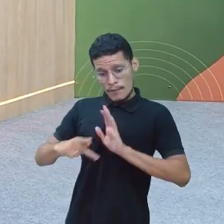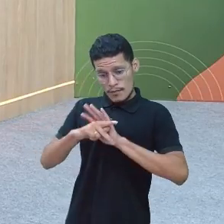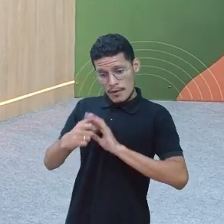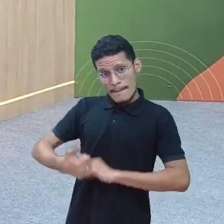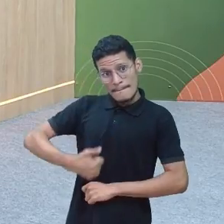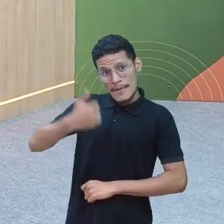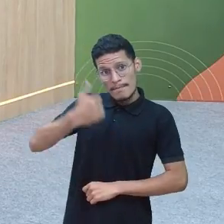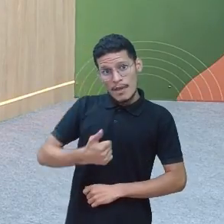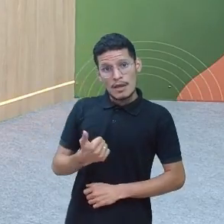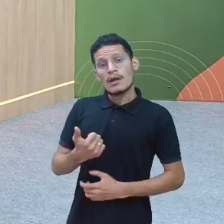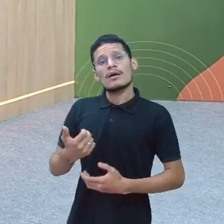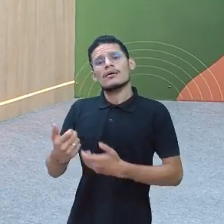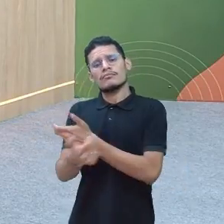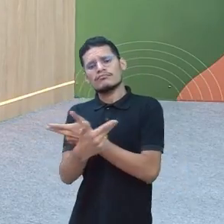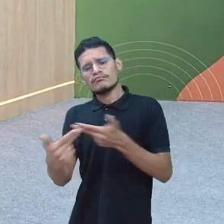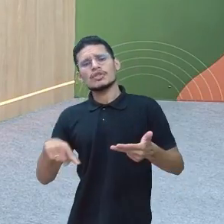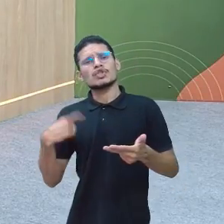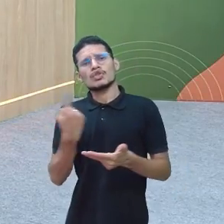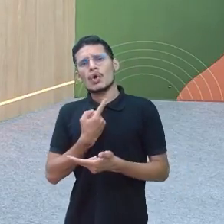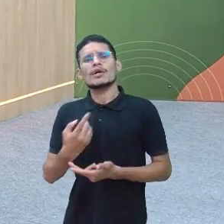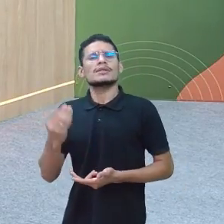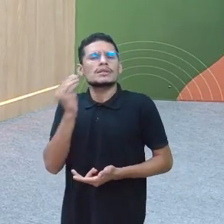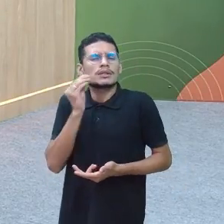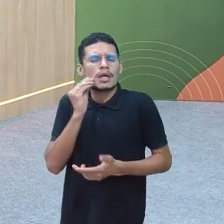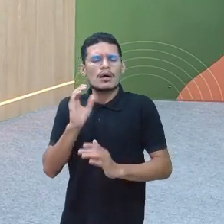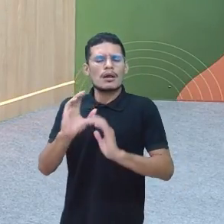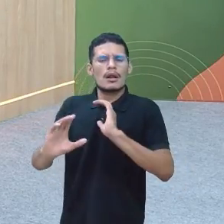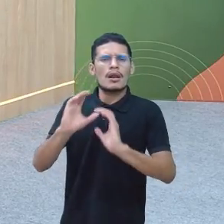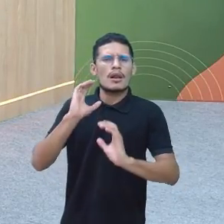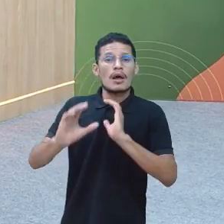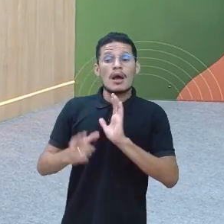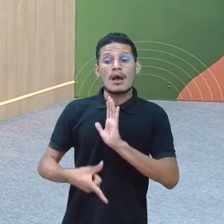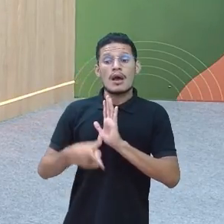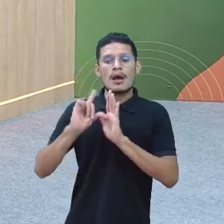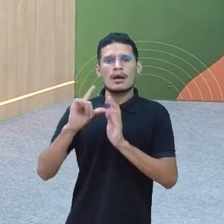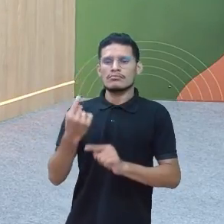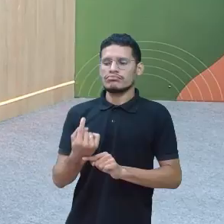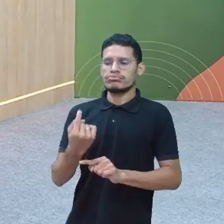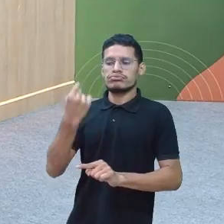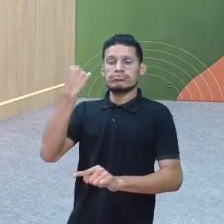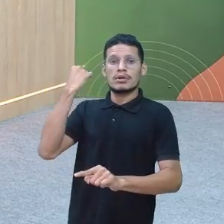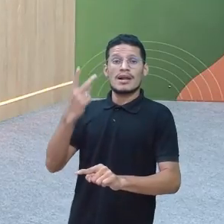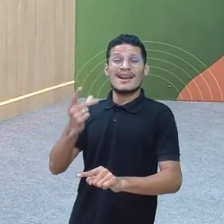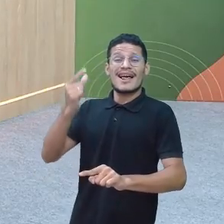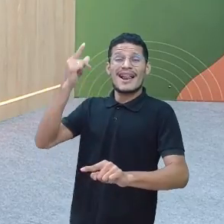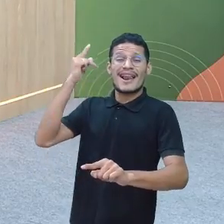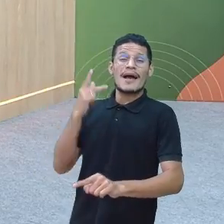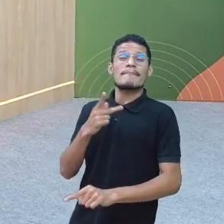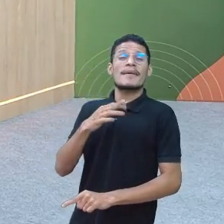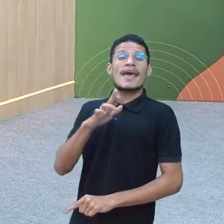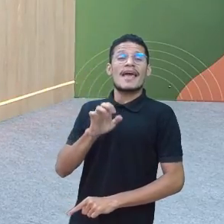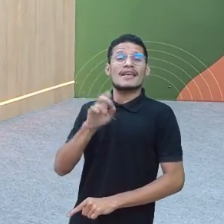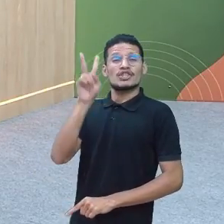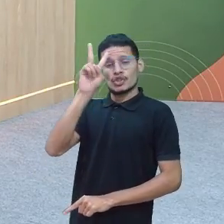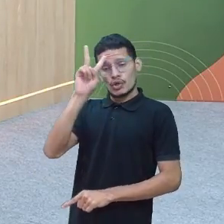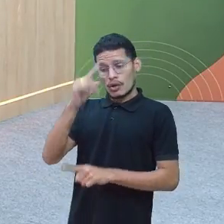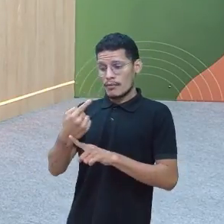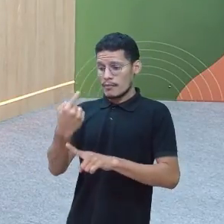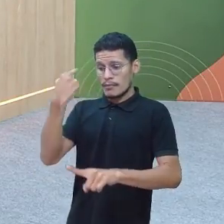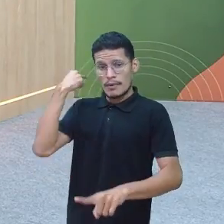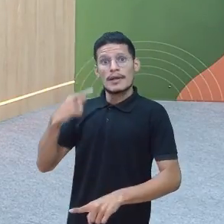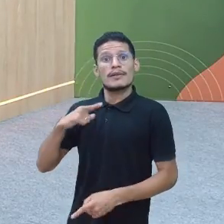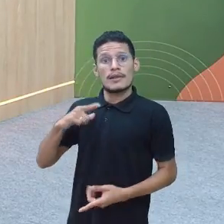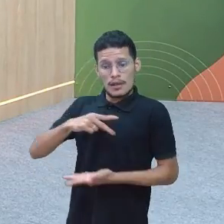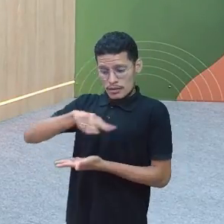primeiras formas da gente tentar se comunicar. Antigamente, lá na pré-história, a gente via